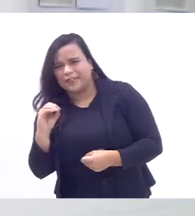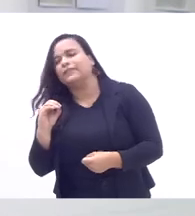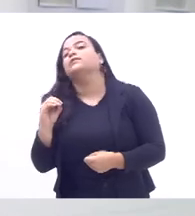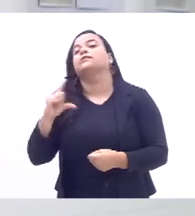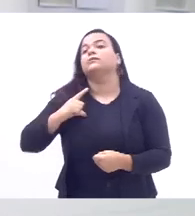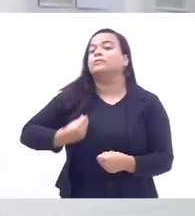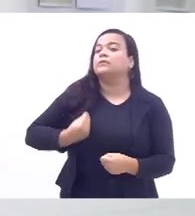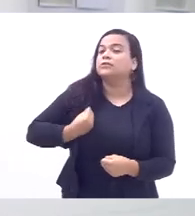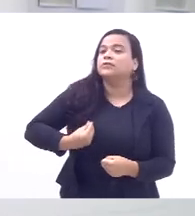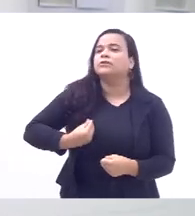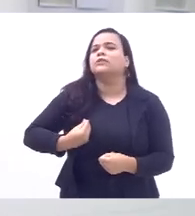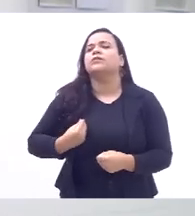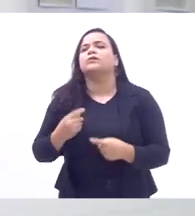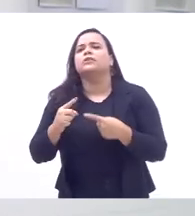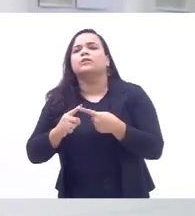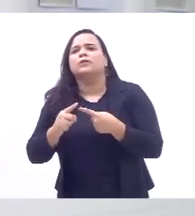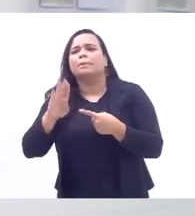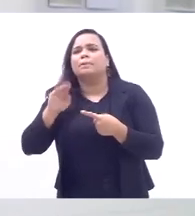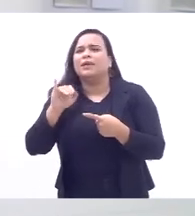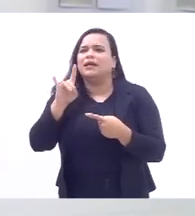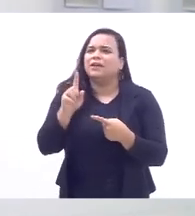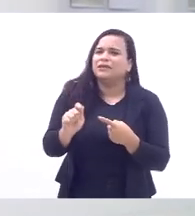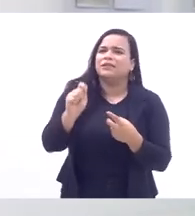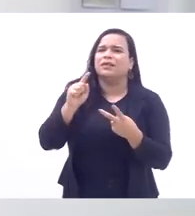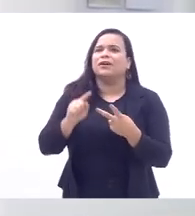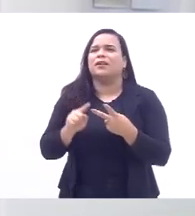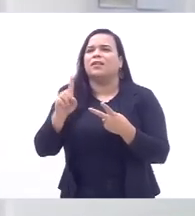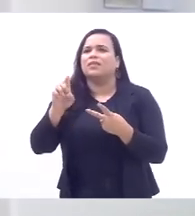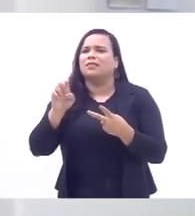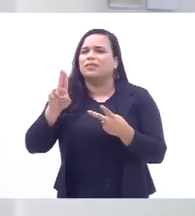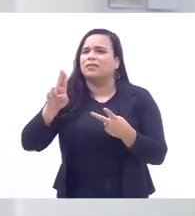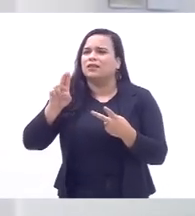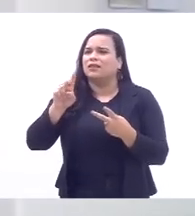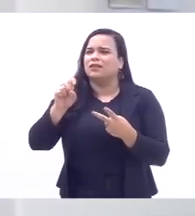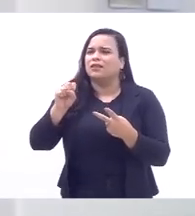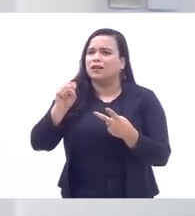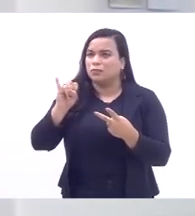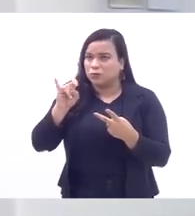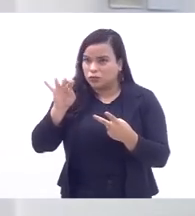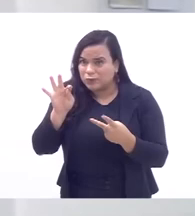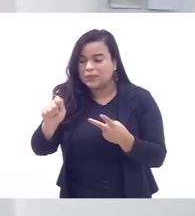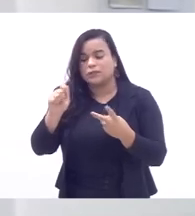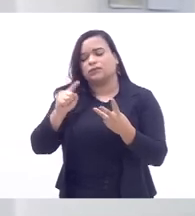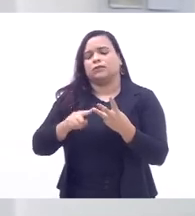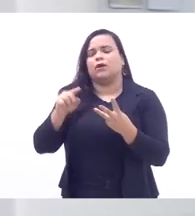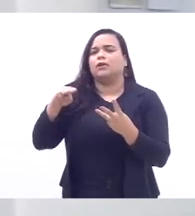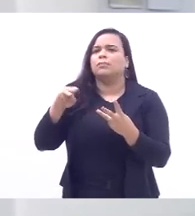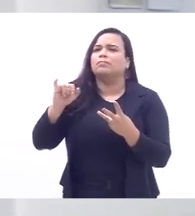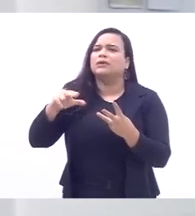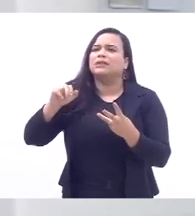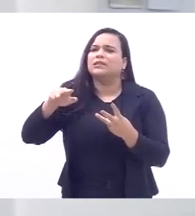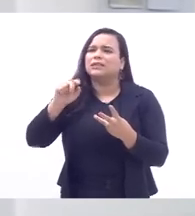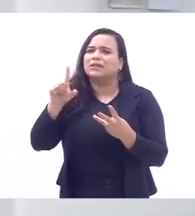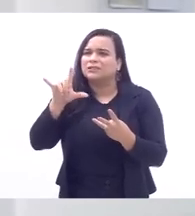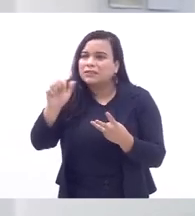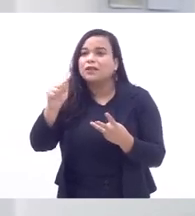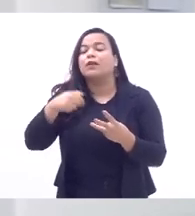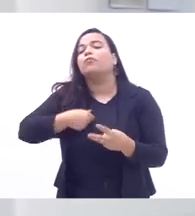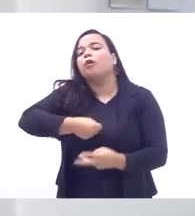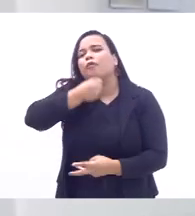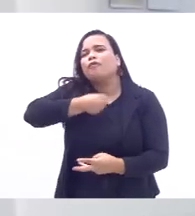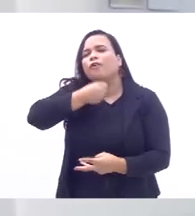mãe Bida, estava presente mãe Edeusuíta, mãe Meninazinha. Eu tive com meu avô de Santos, Joaquim Mota.